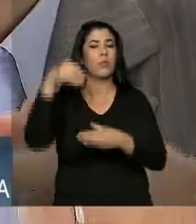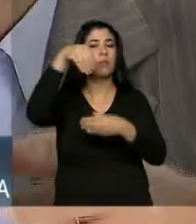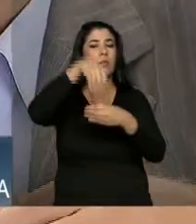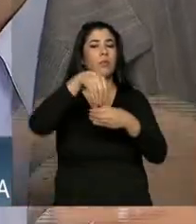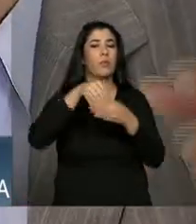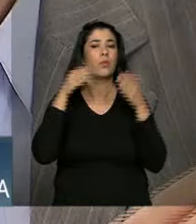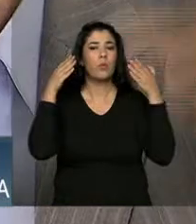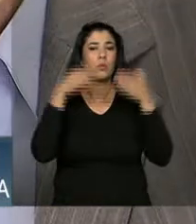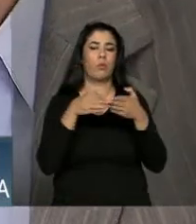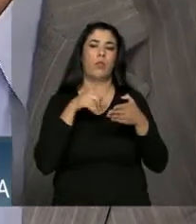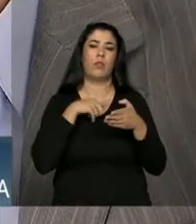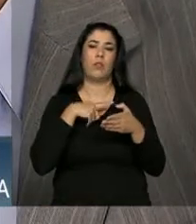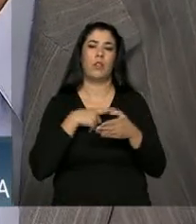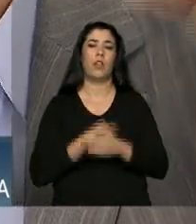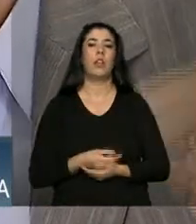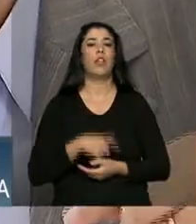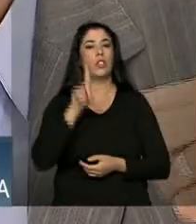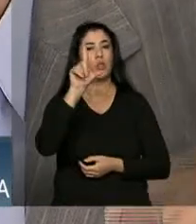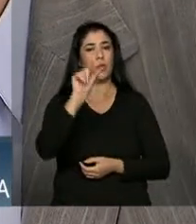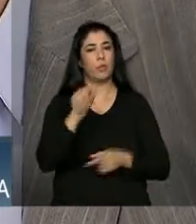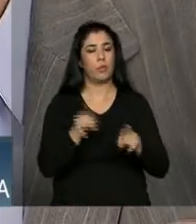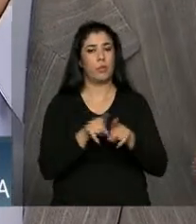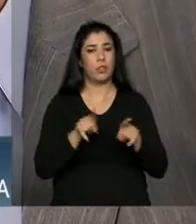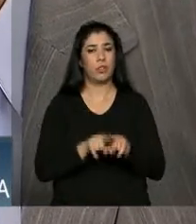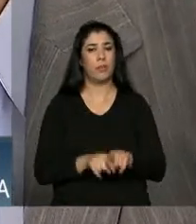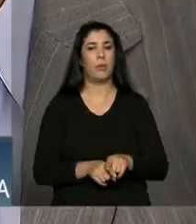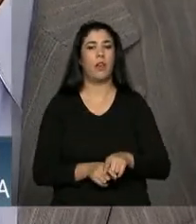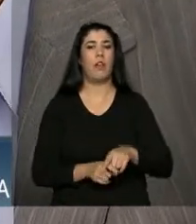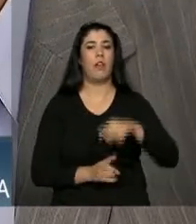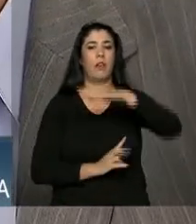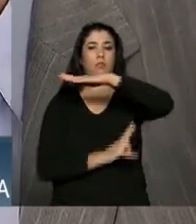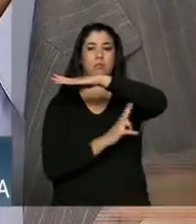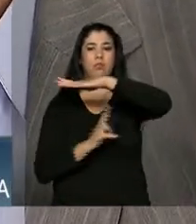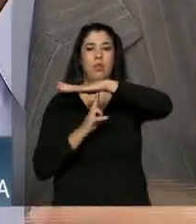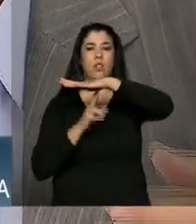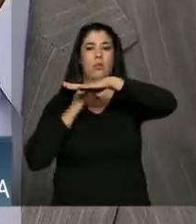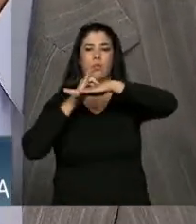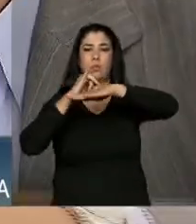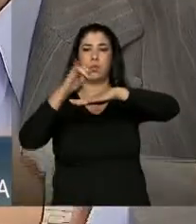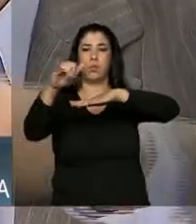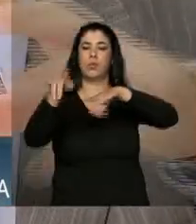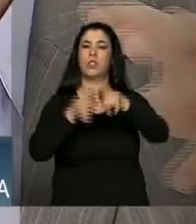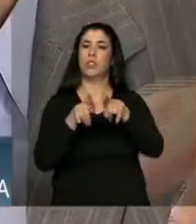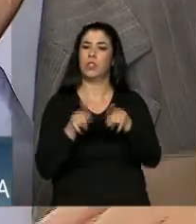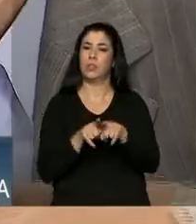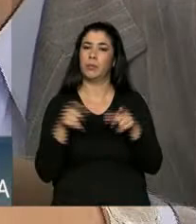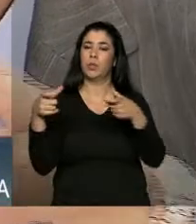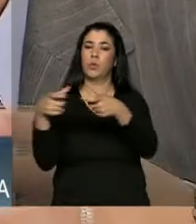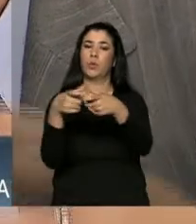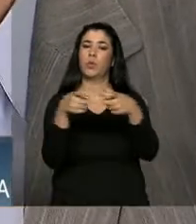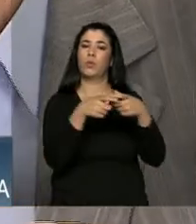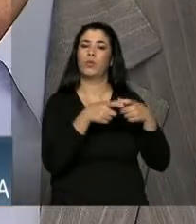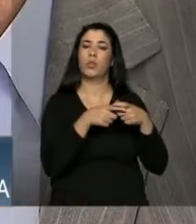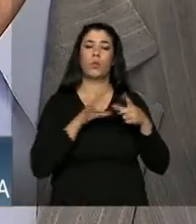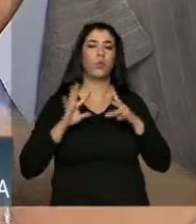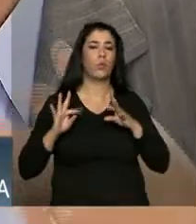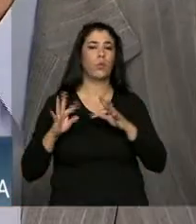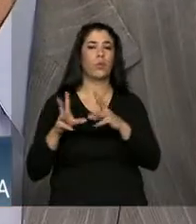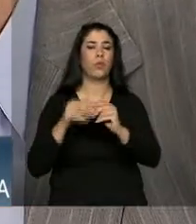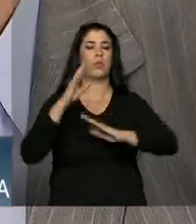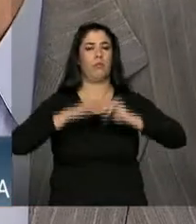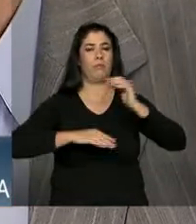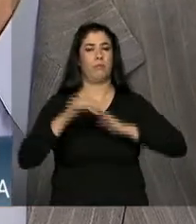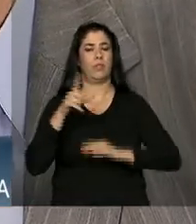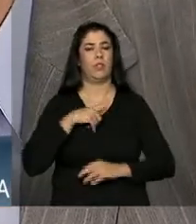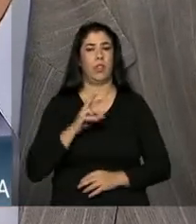carga isso economiza linha de transmissão e se economiza subestações e isso faz com que o conjunto das